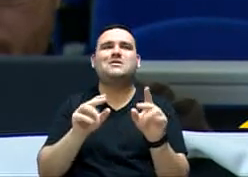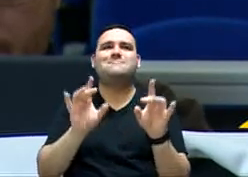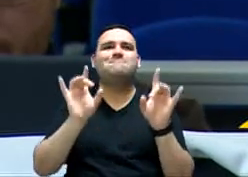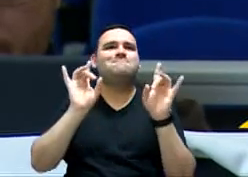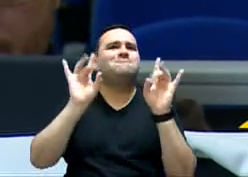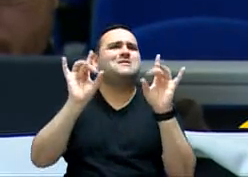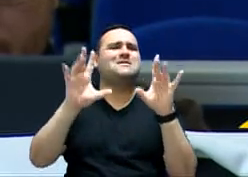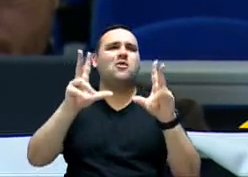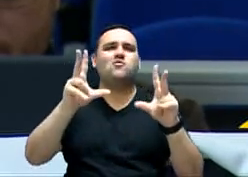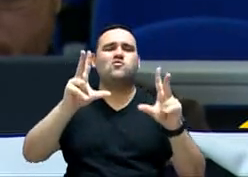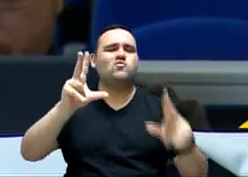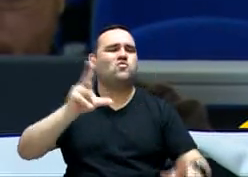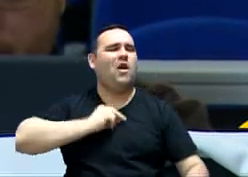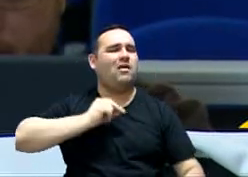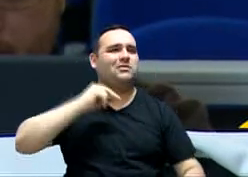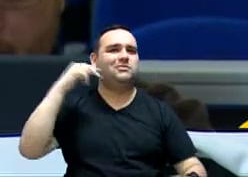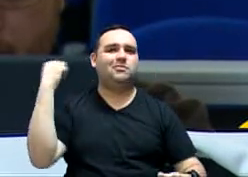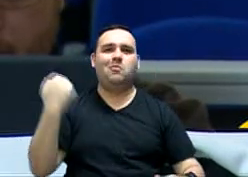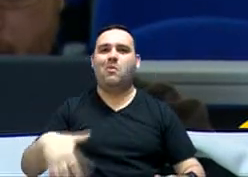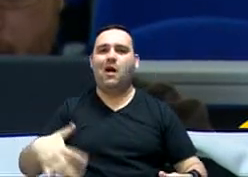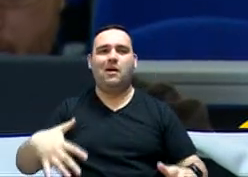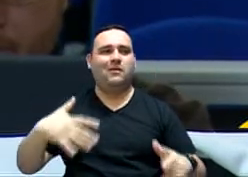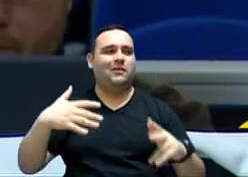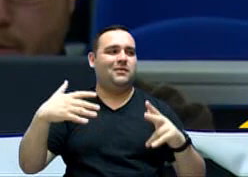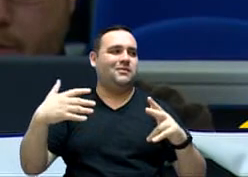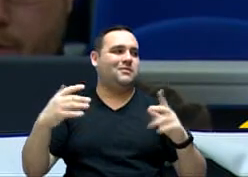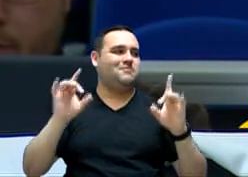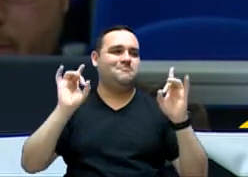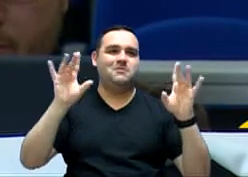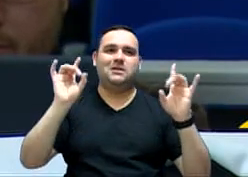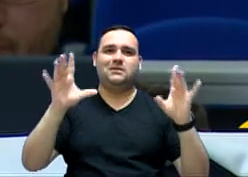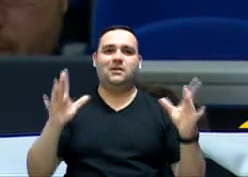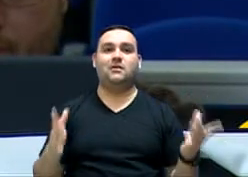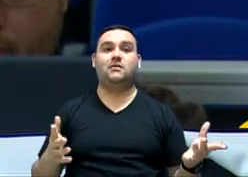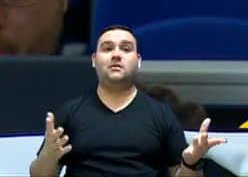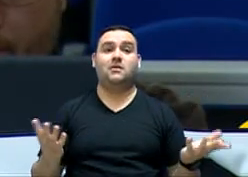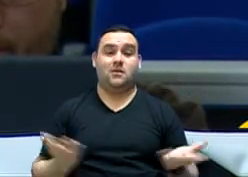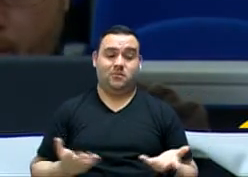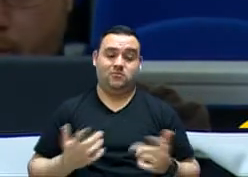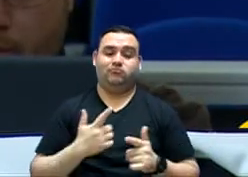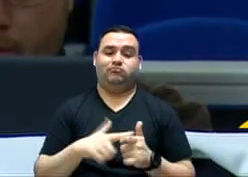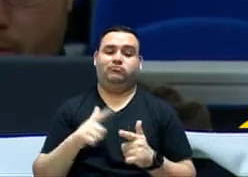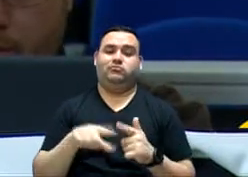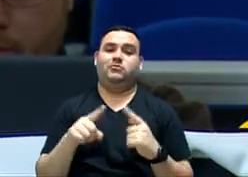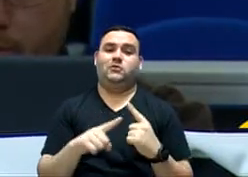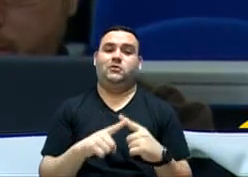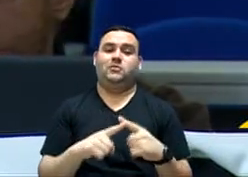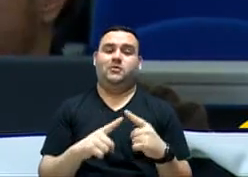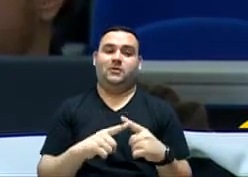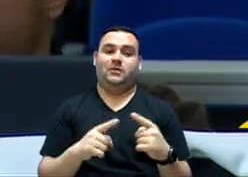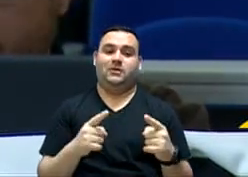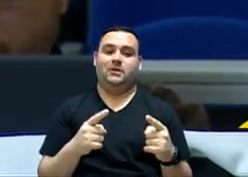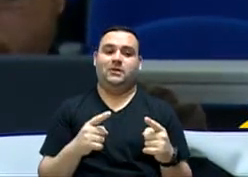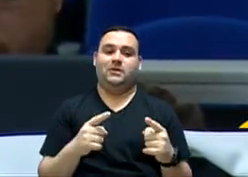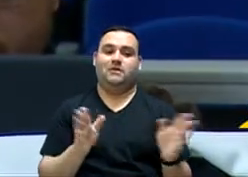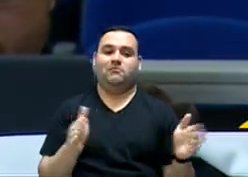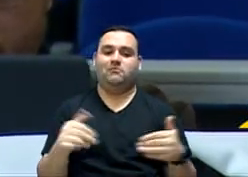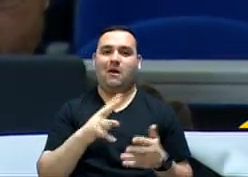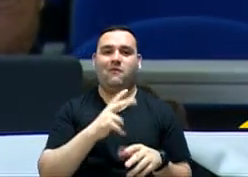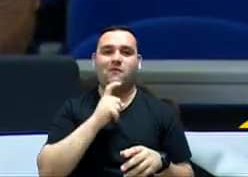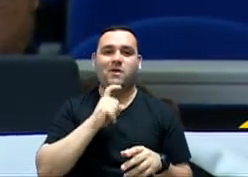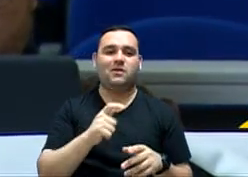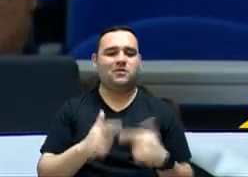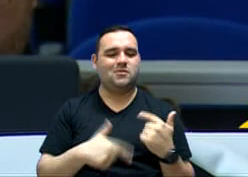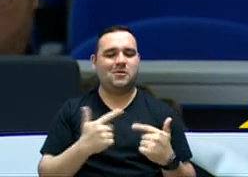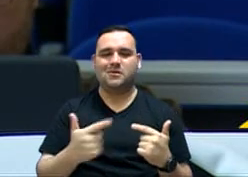algo, nossa, inusitado, como se fosse a quarta maravilha. E é um problema porque não, a cesta verde não funciona,